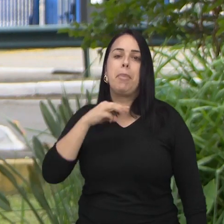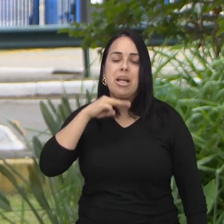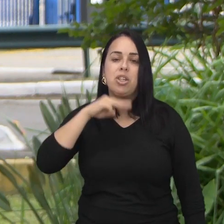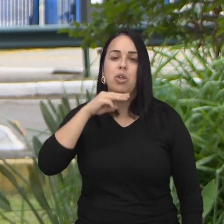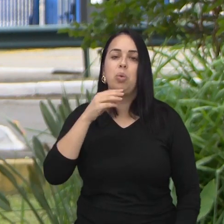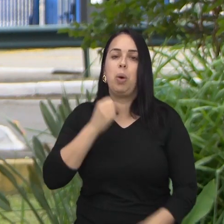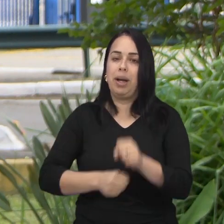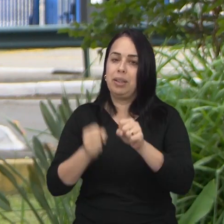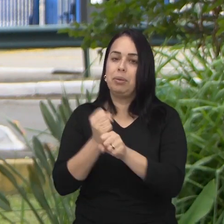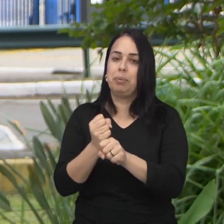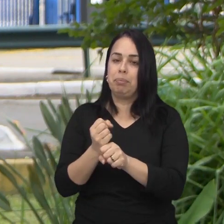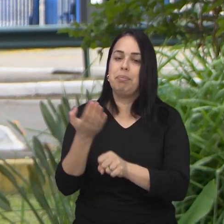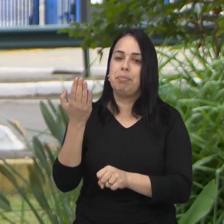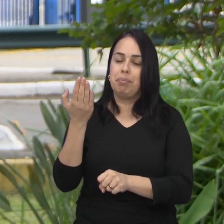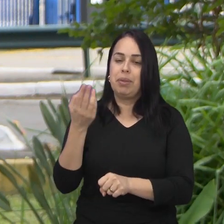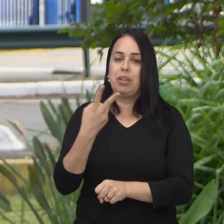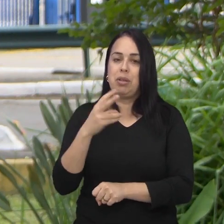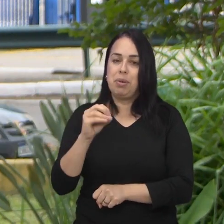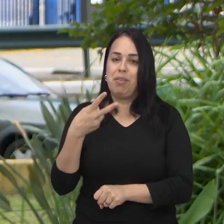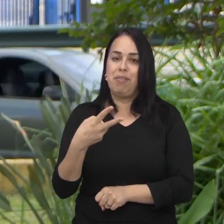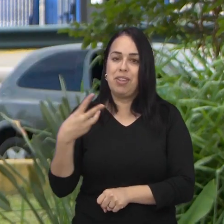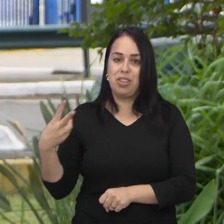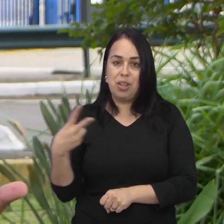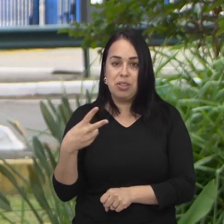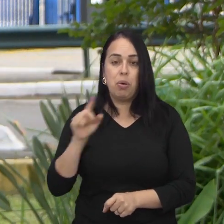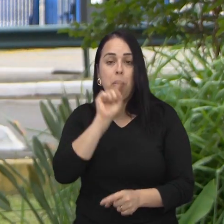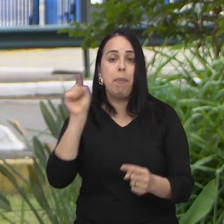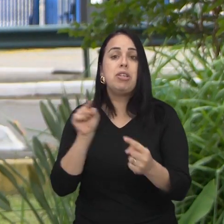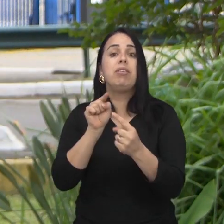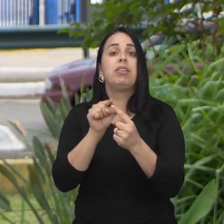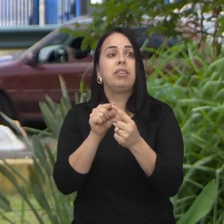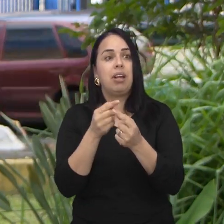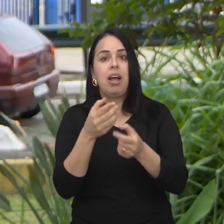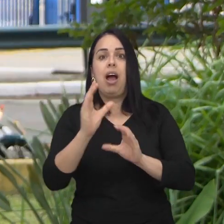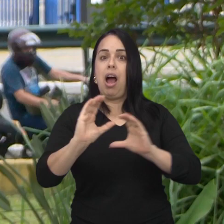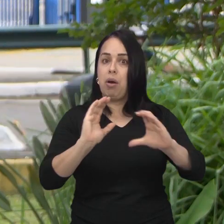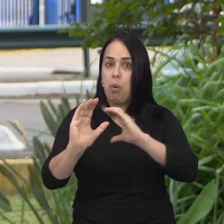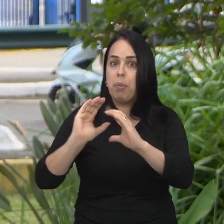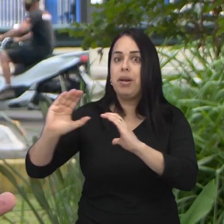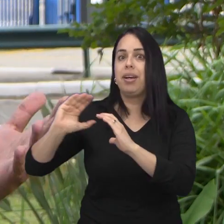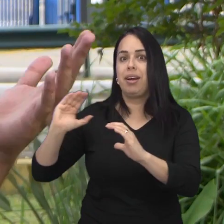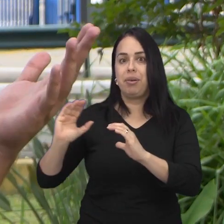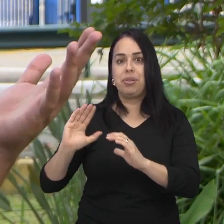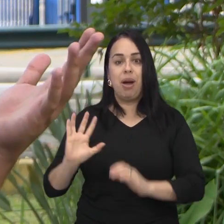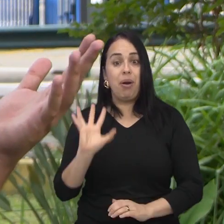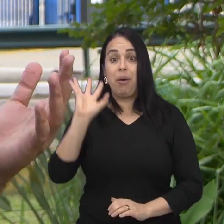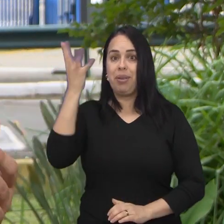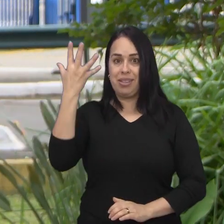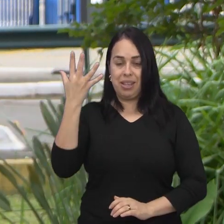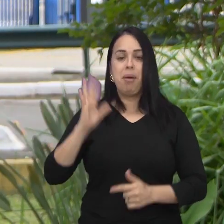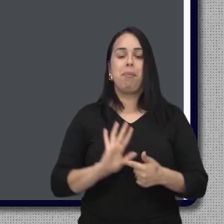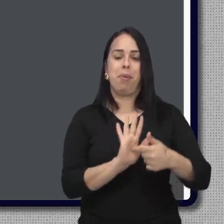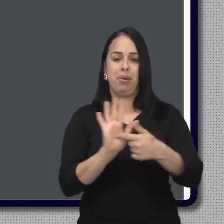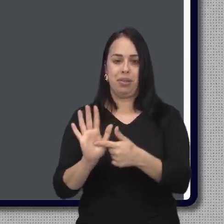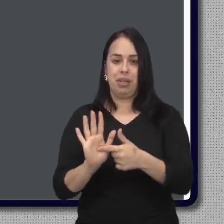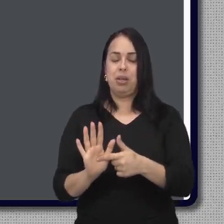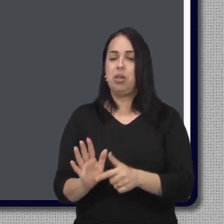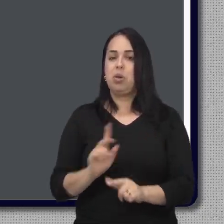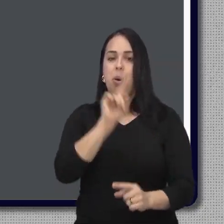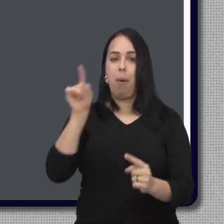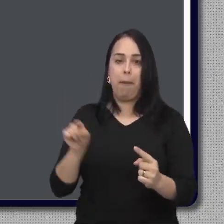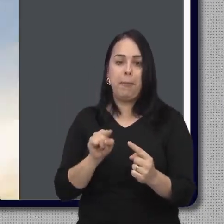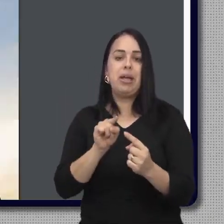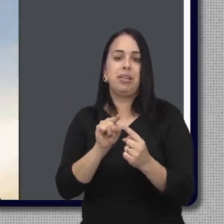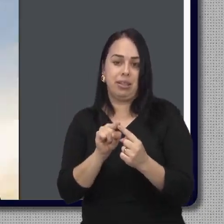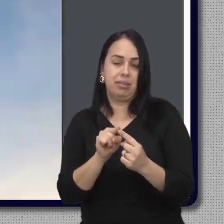março de 2022. O objetivo da Câmara era ter uma comunicação própria e mostrar tudo o que acontece aqui. E o